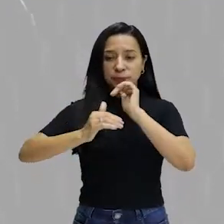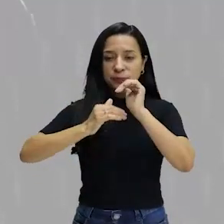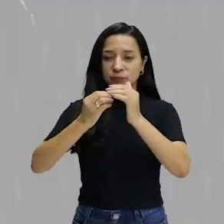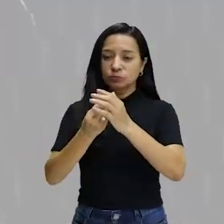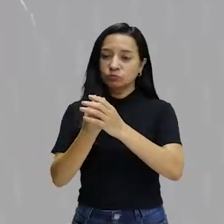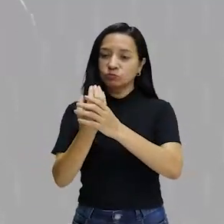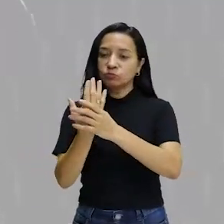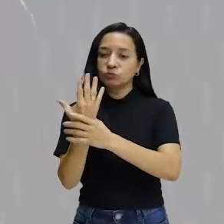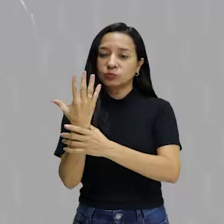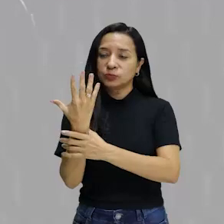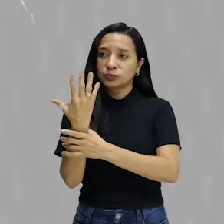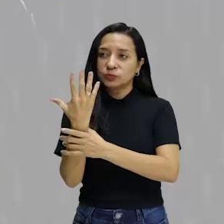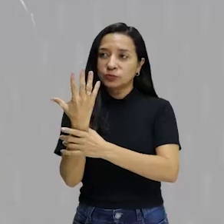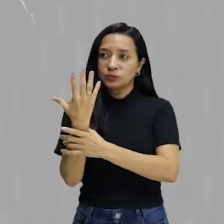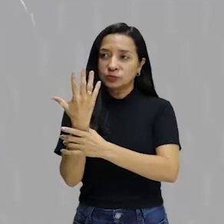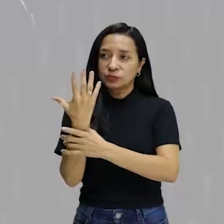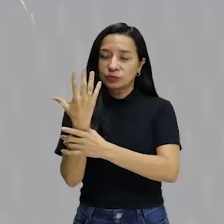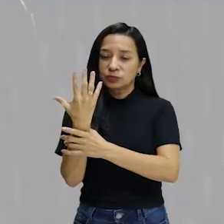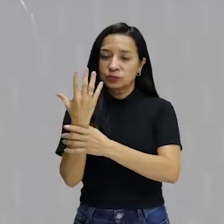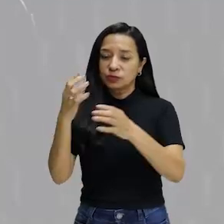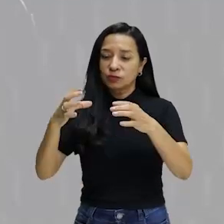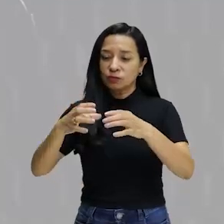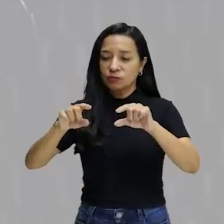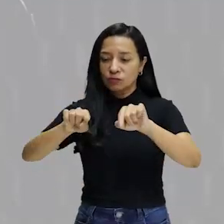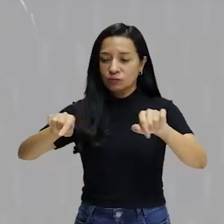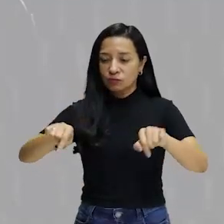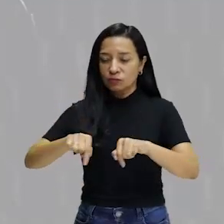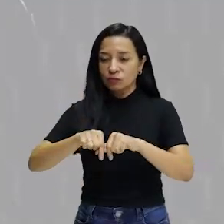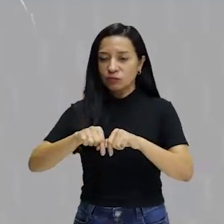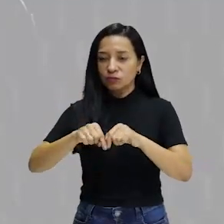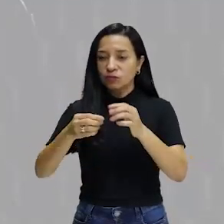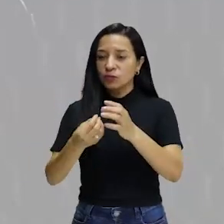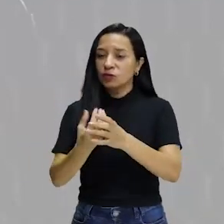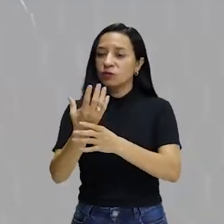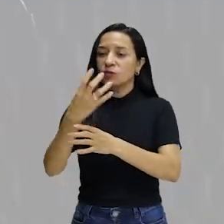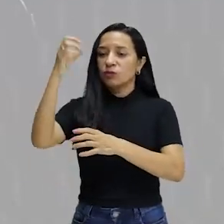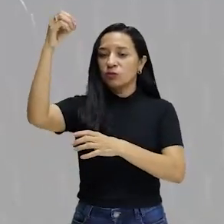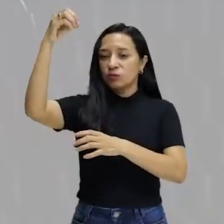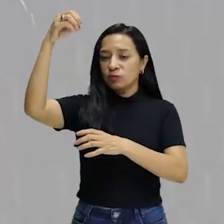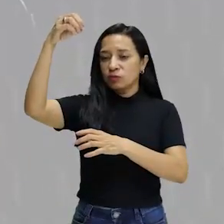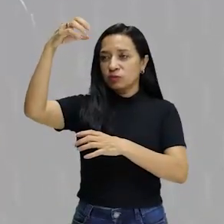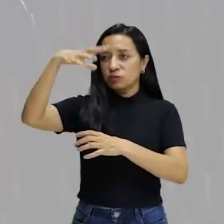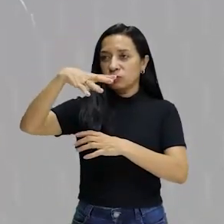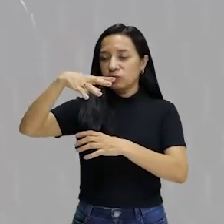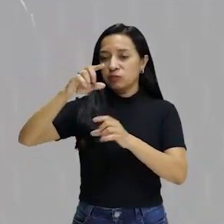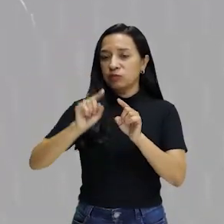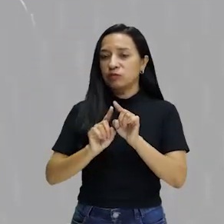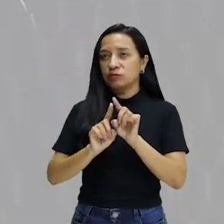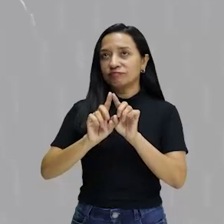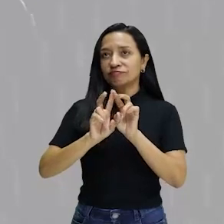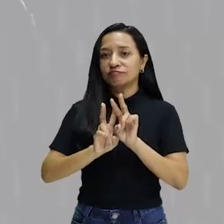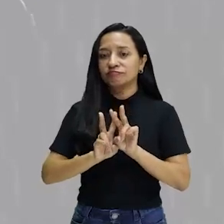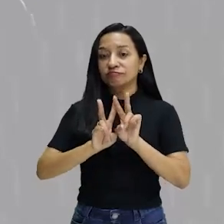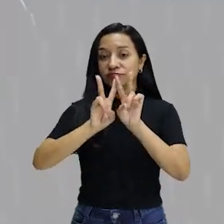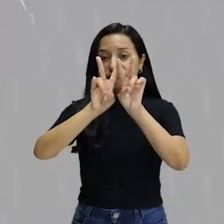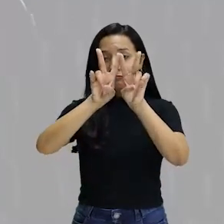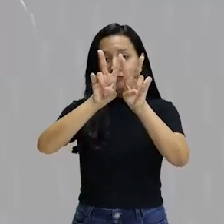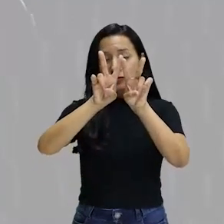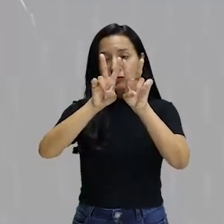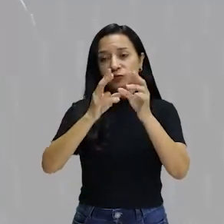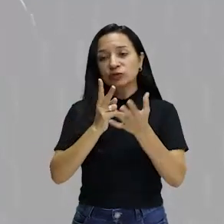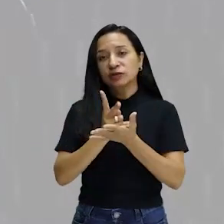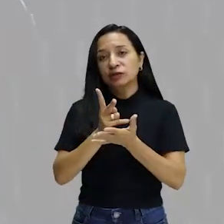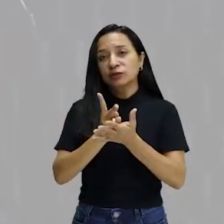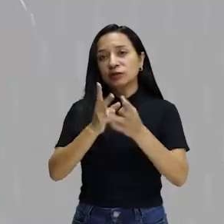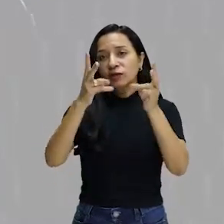você deixar ela dentro dessa sala com a fonte luminosa, essa planta ela vai crescer na direção da luz. Sempre vai